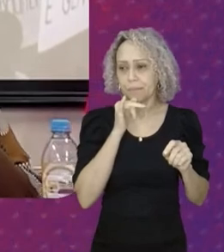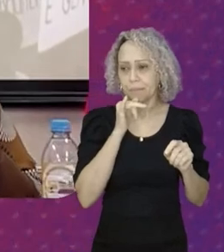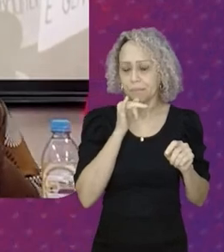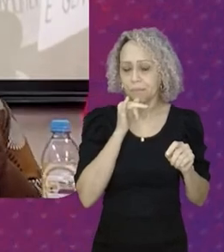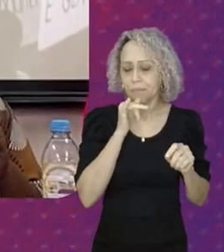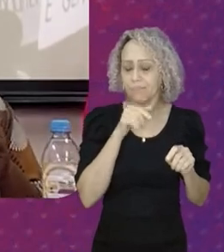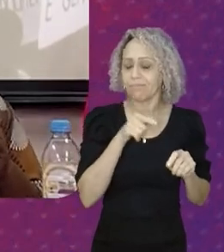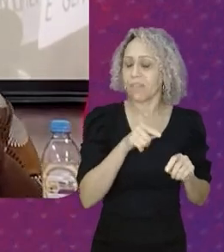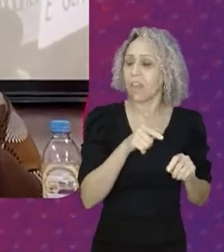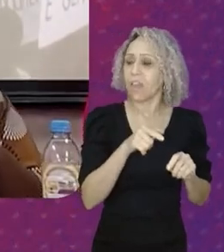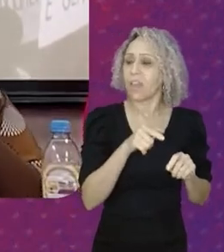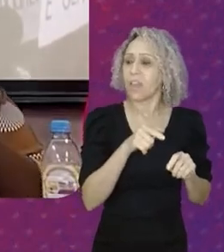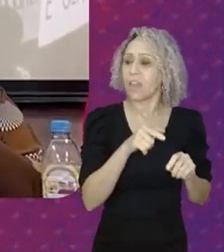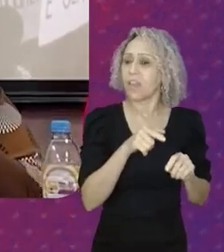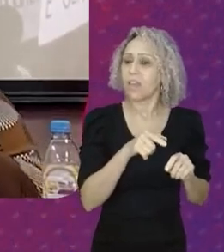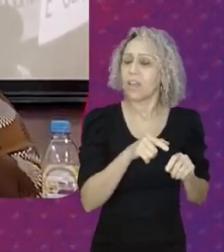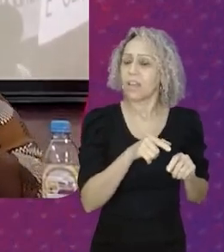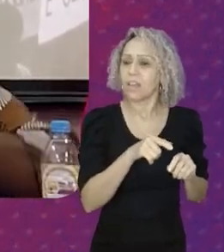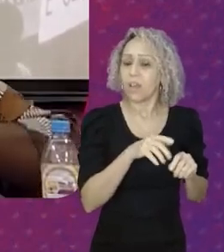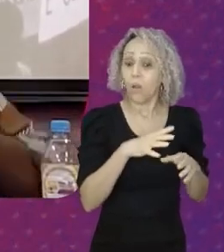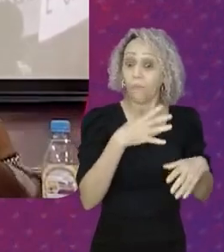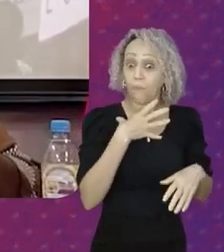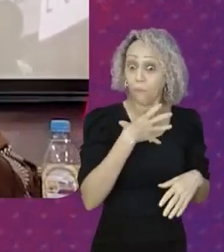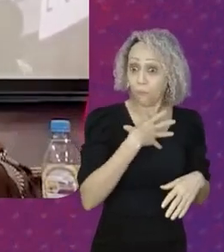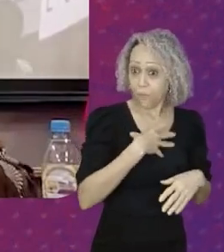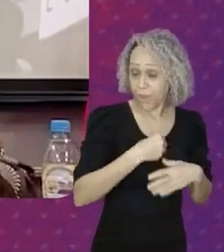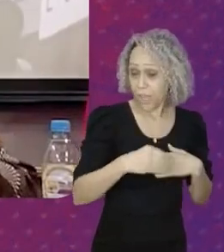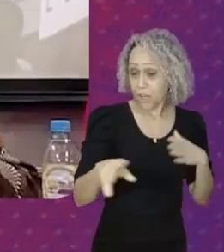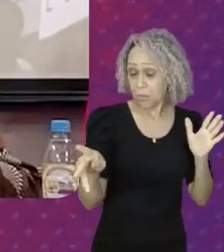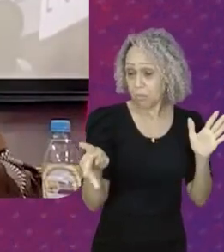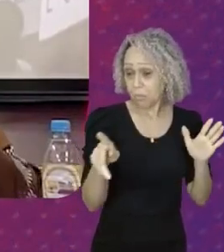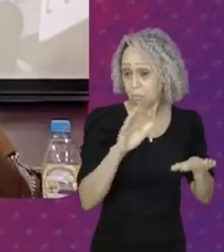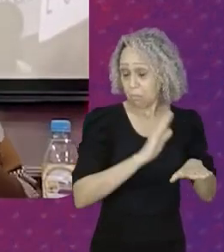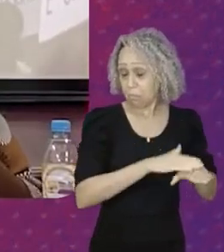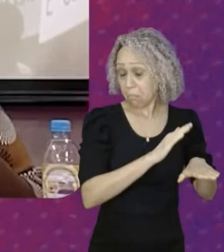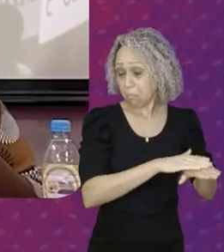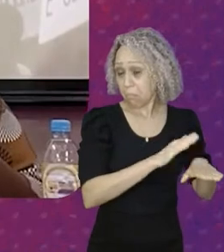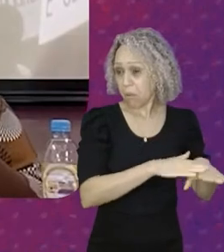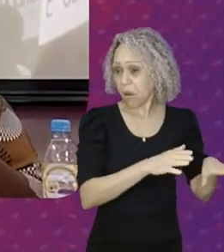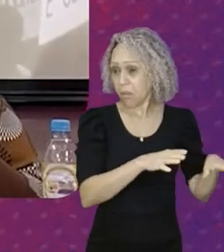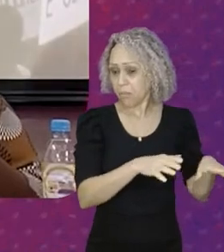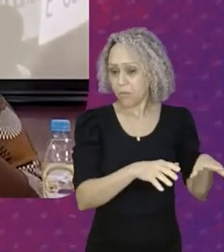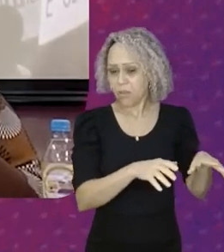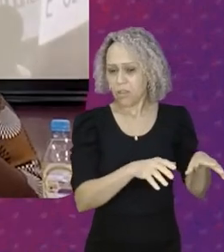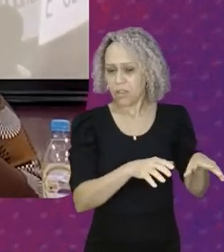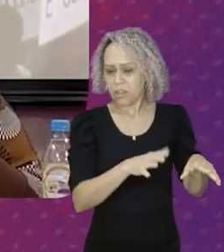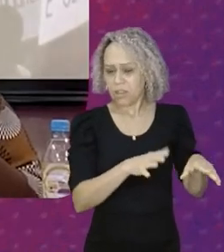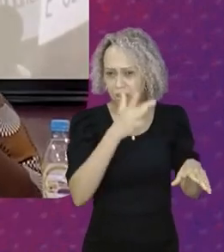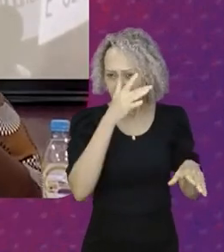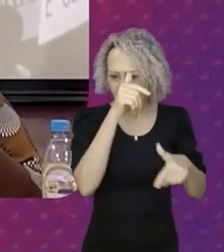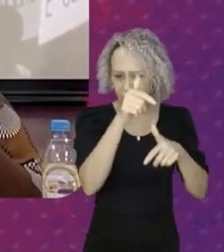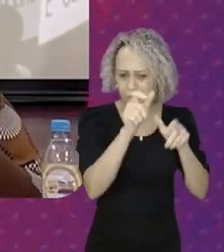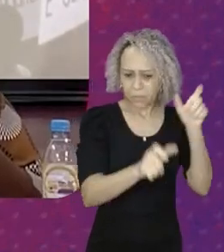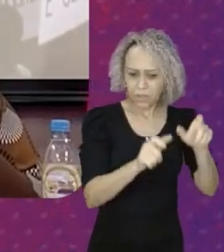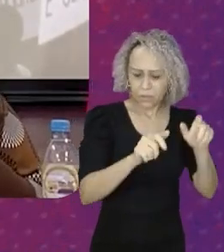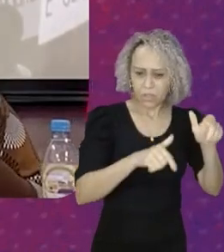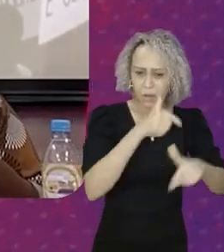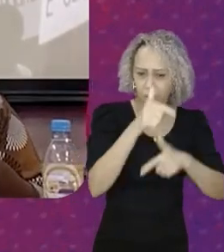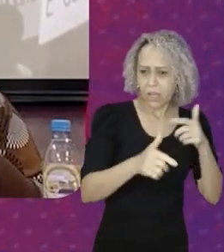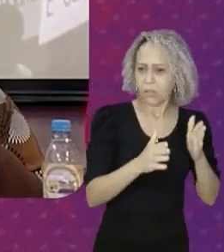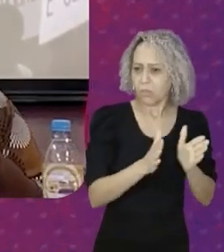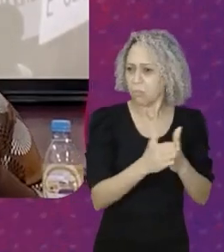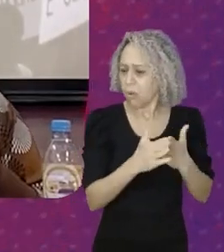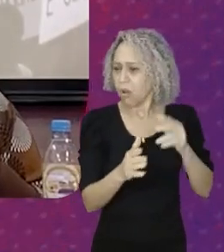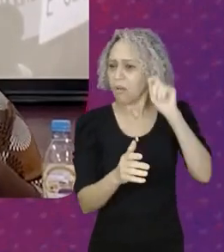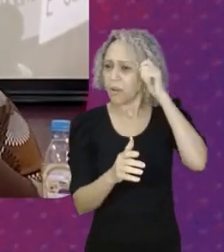eram tratados na legislação criminal. Não eram as infâncias,